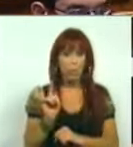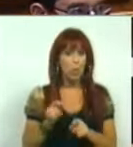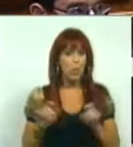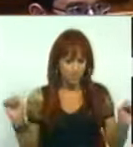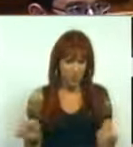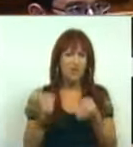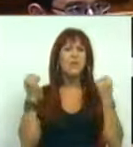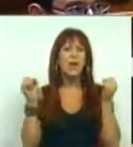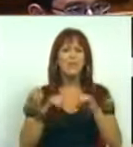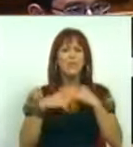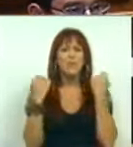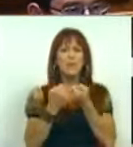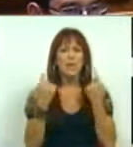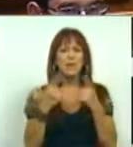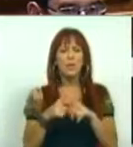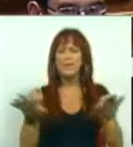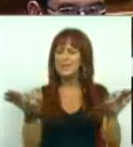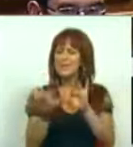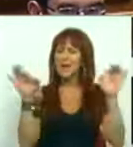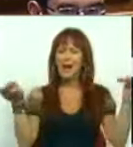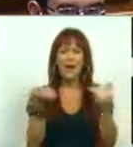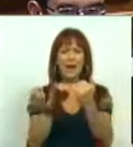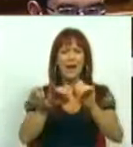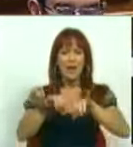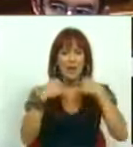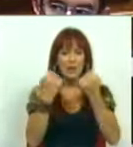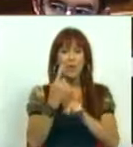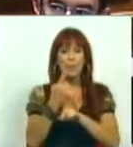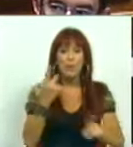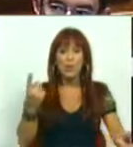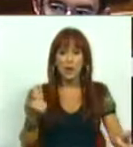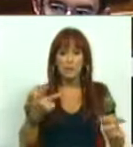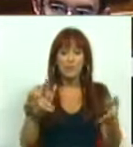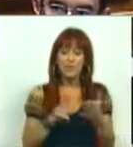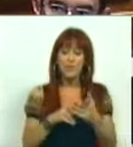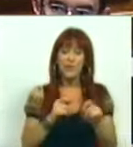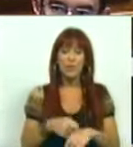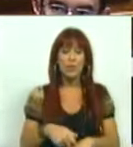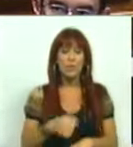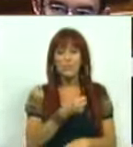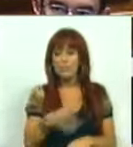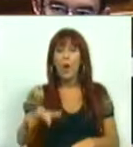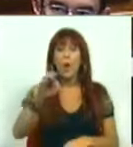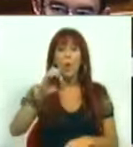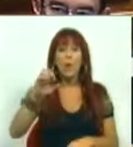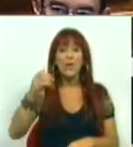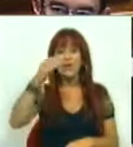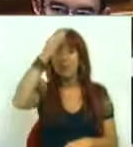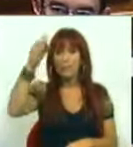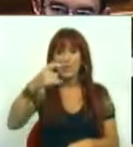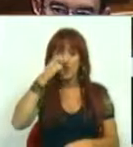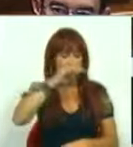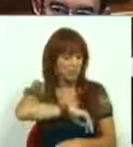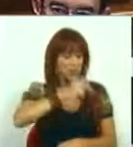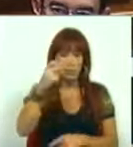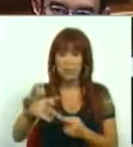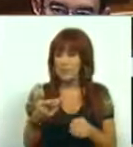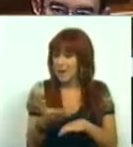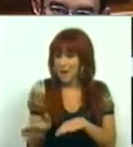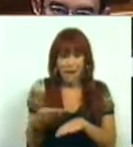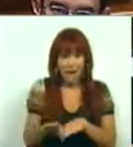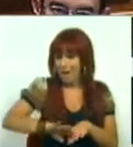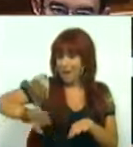de resgate social, de equidade social, porque verdadeiramente há 80% dos pensionistas que